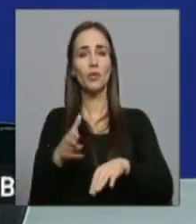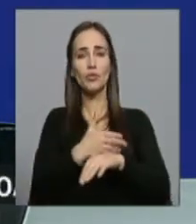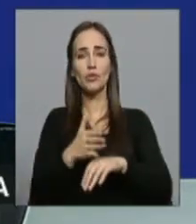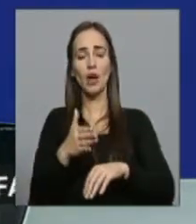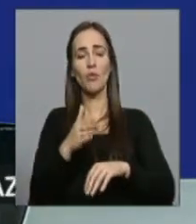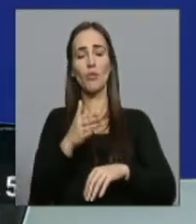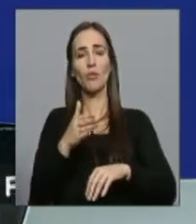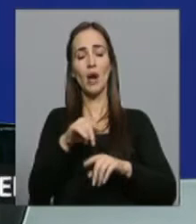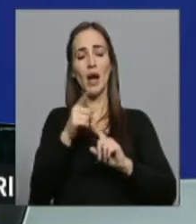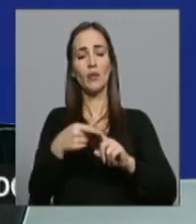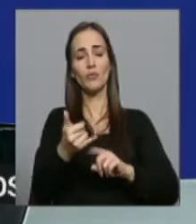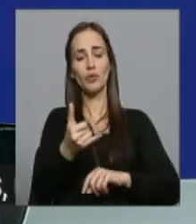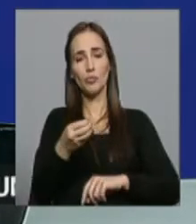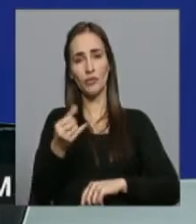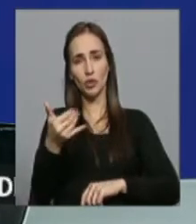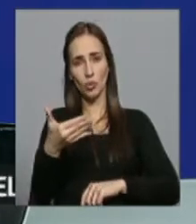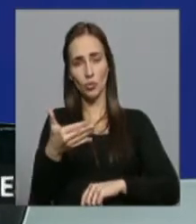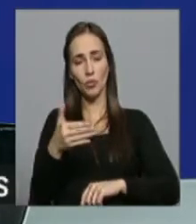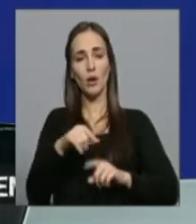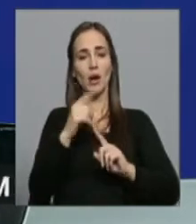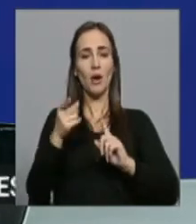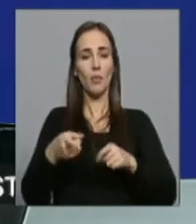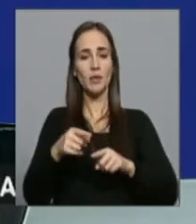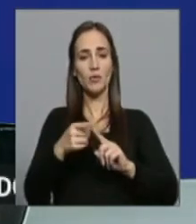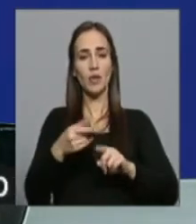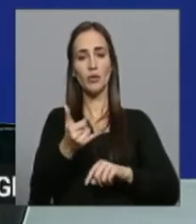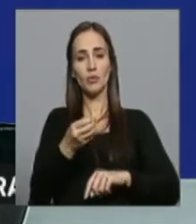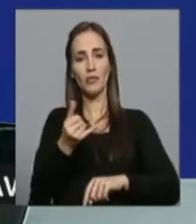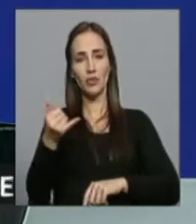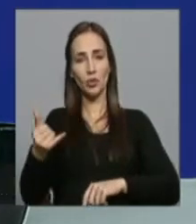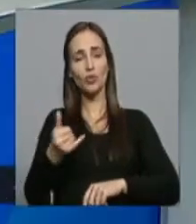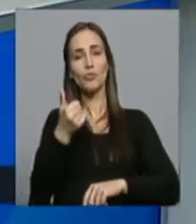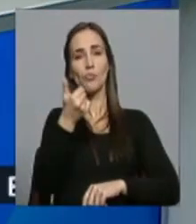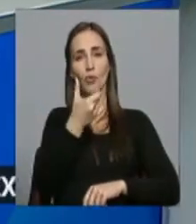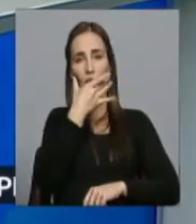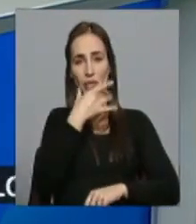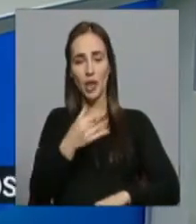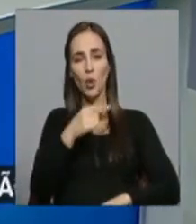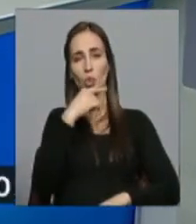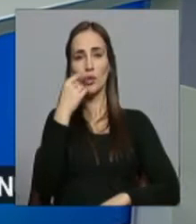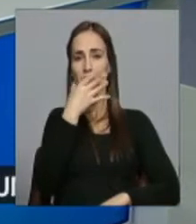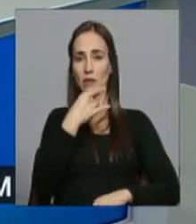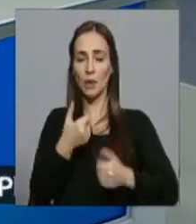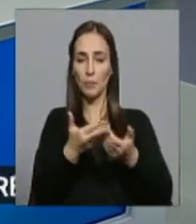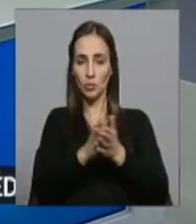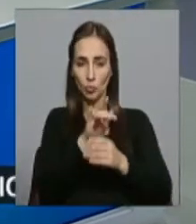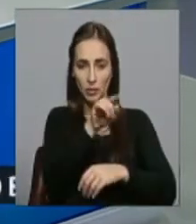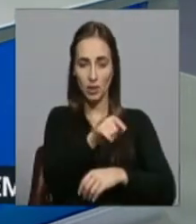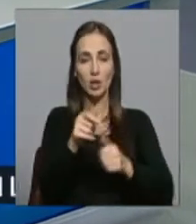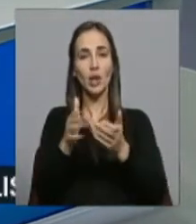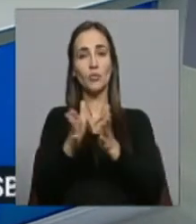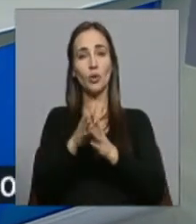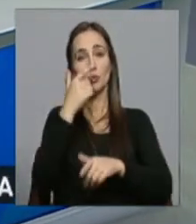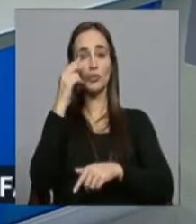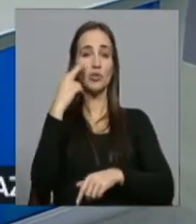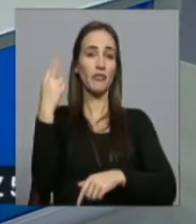a última nota, um bom Natal, um doce Natal para ti, para todos que estão aqui no estúdio, para toda a equipa e para, obviamente, os nossos telespectadores. Boas